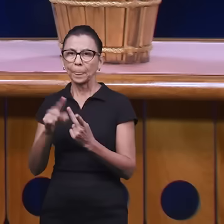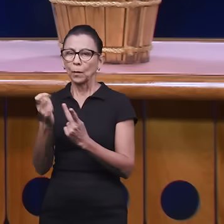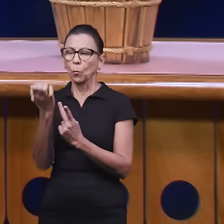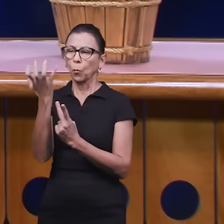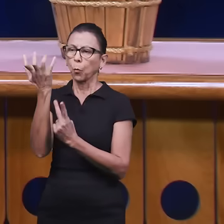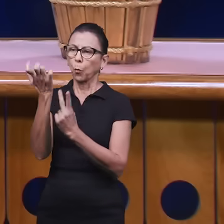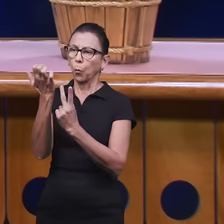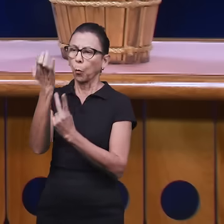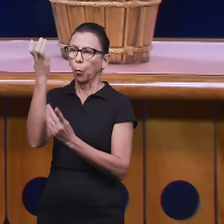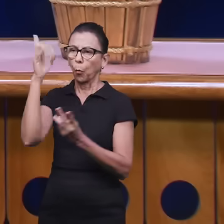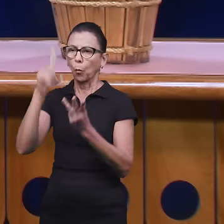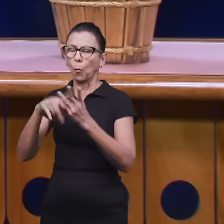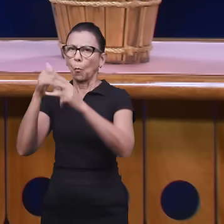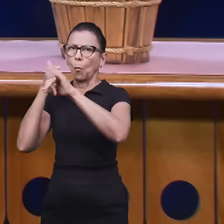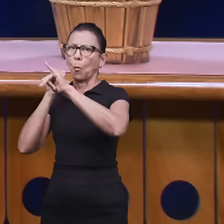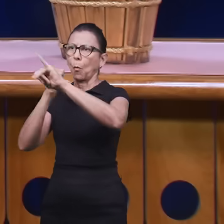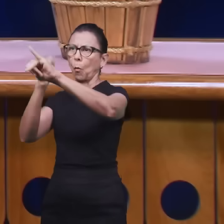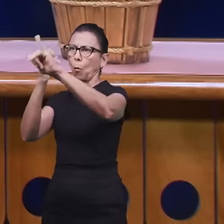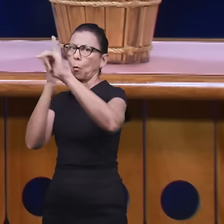acesa e uma buzina.